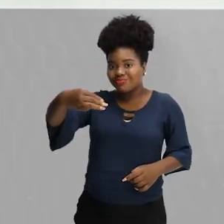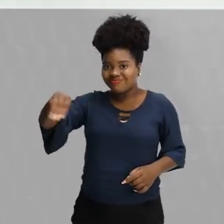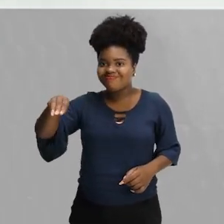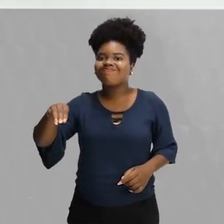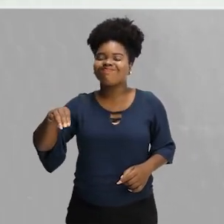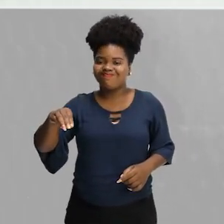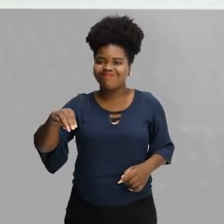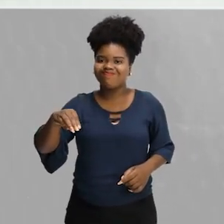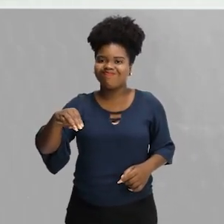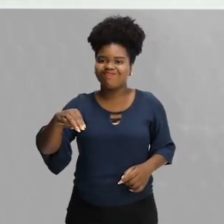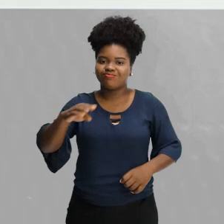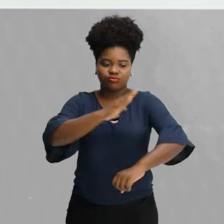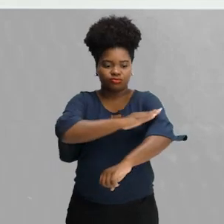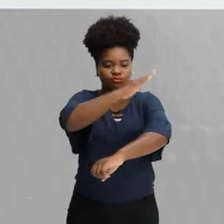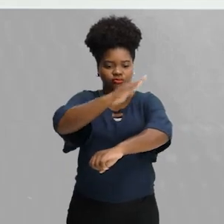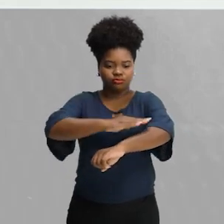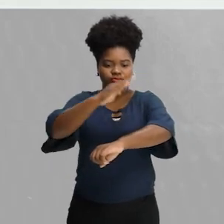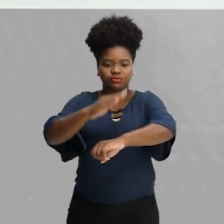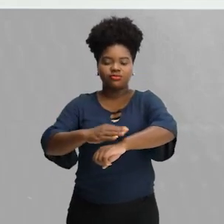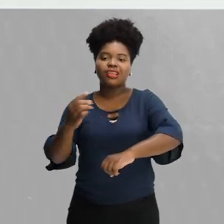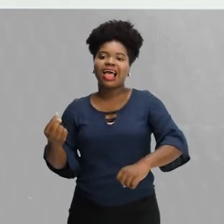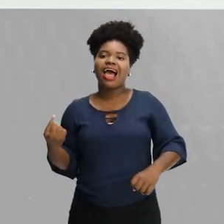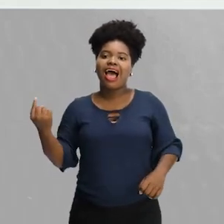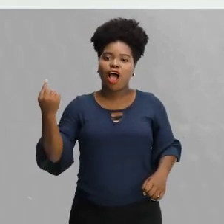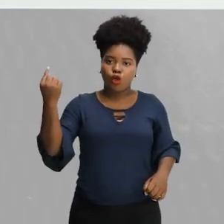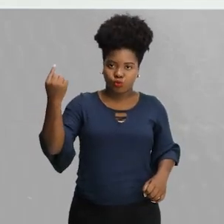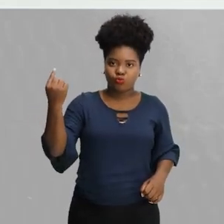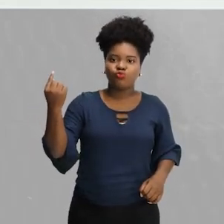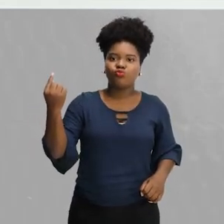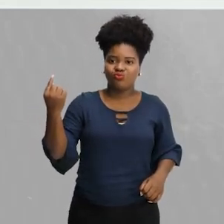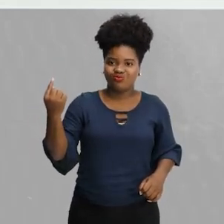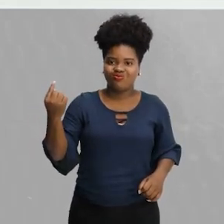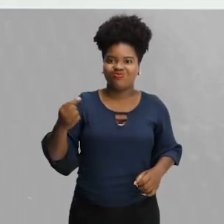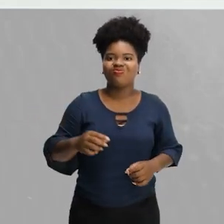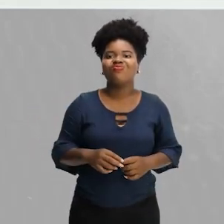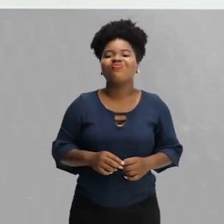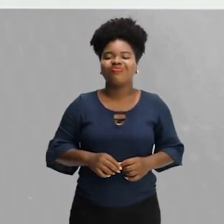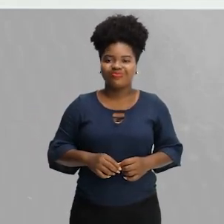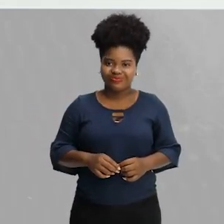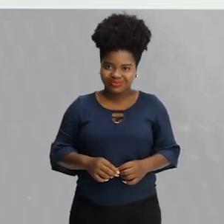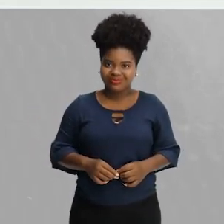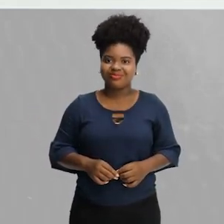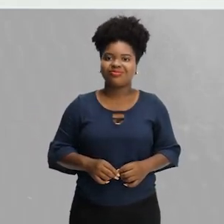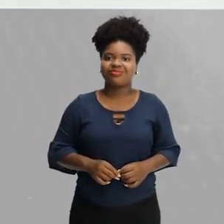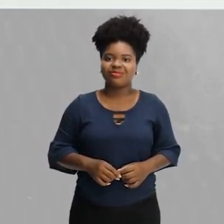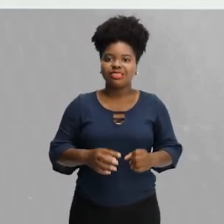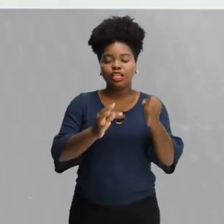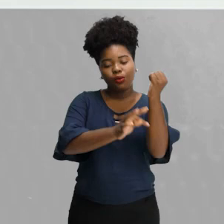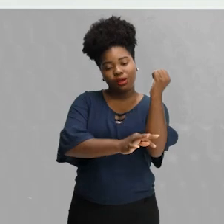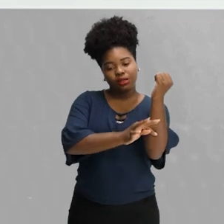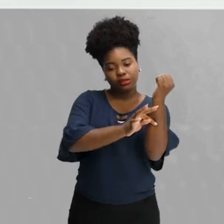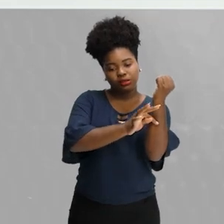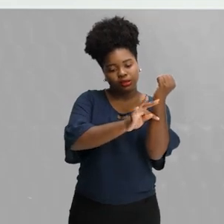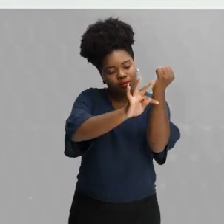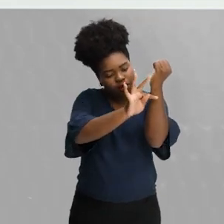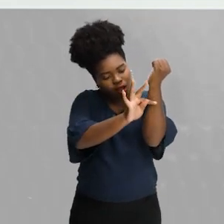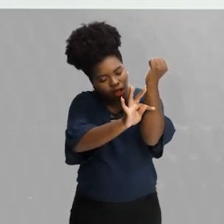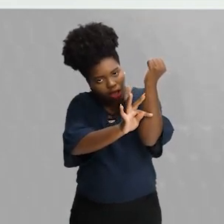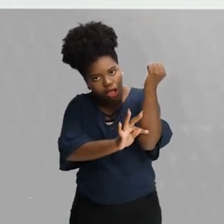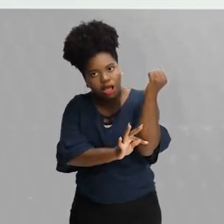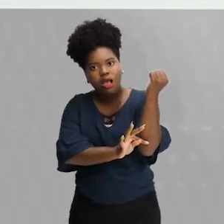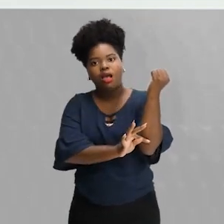a altitude vai trazer uma temperatura mais amena, tá? Ou mais gradualmente